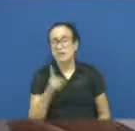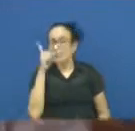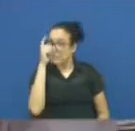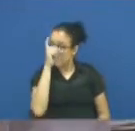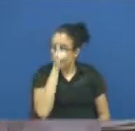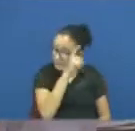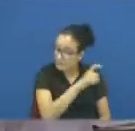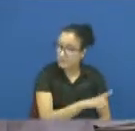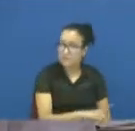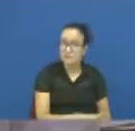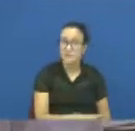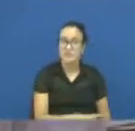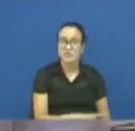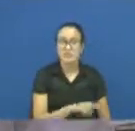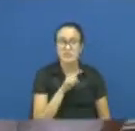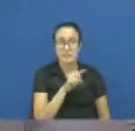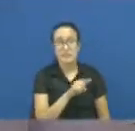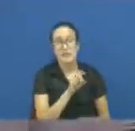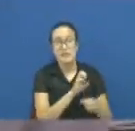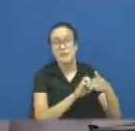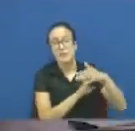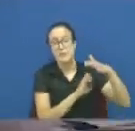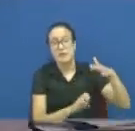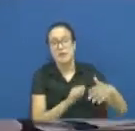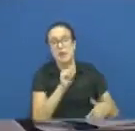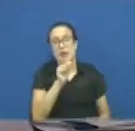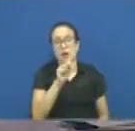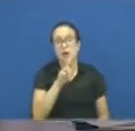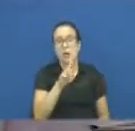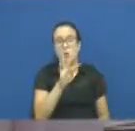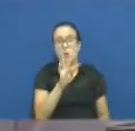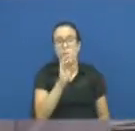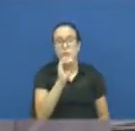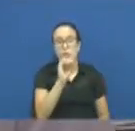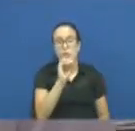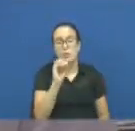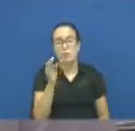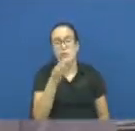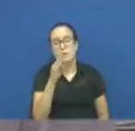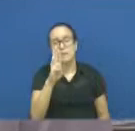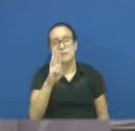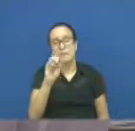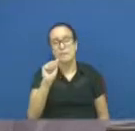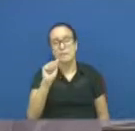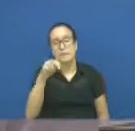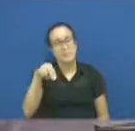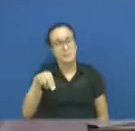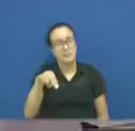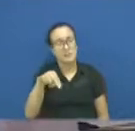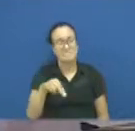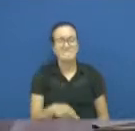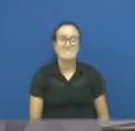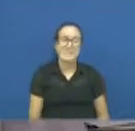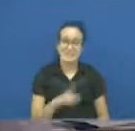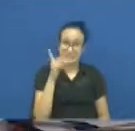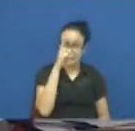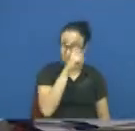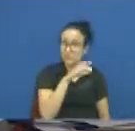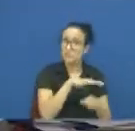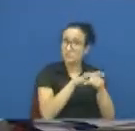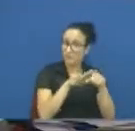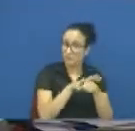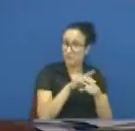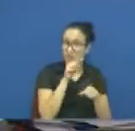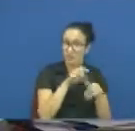até ela, que é a Autoban. Então, quer dizer, esse recurso depende muito da diretoria estar conversando, daí,